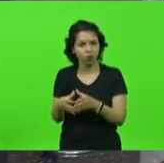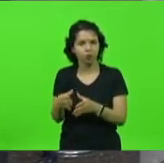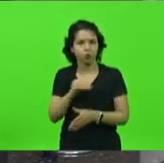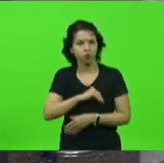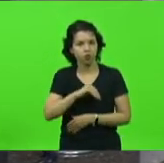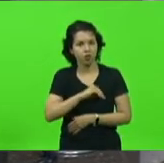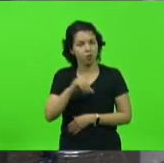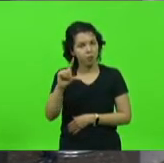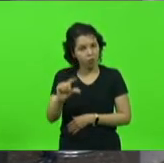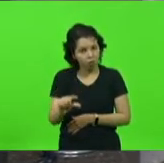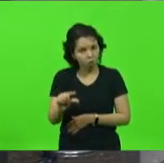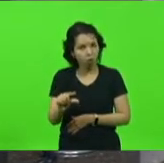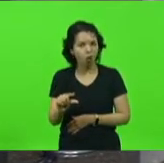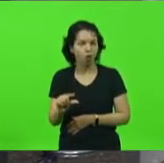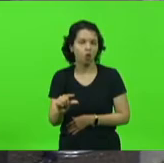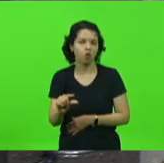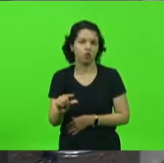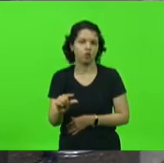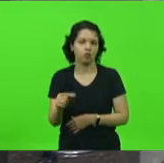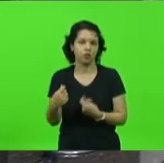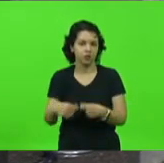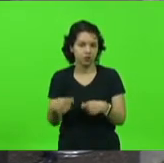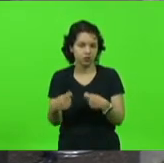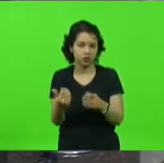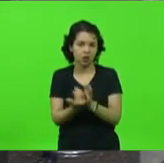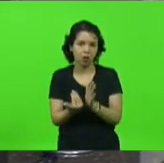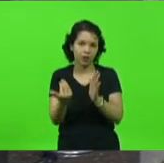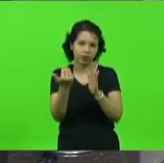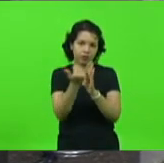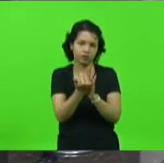prevê isso, remunerar melhor quem ganha menos.